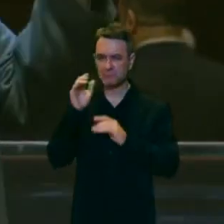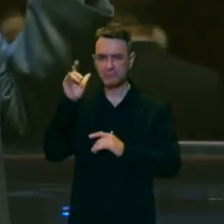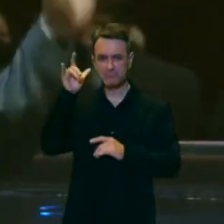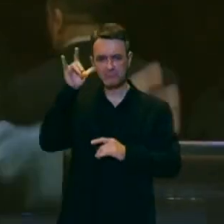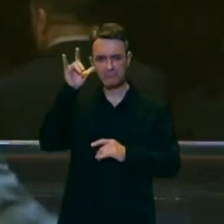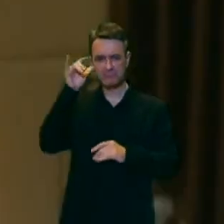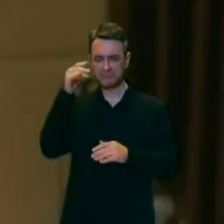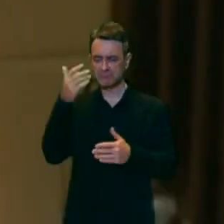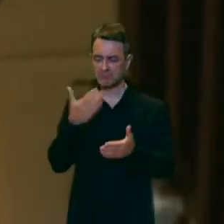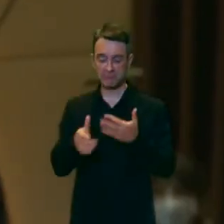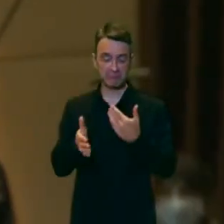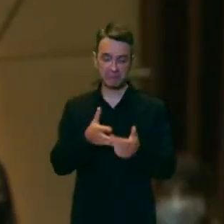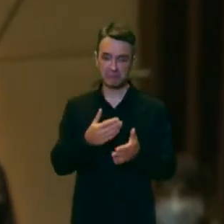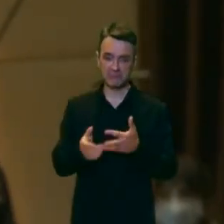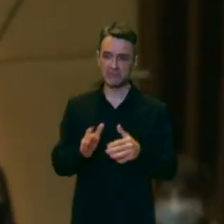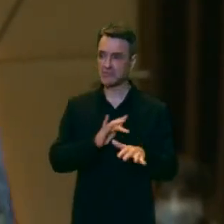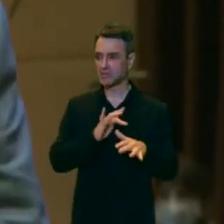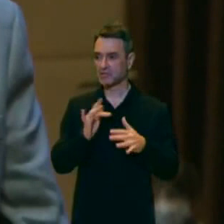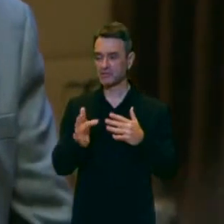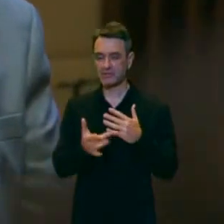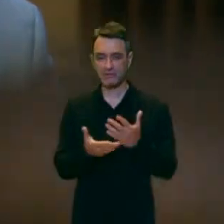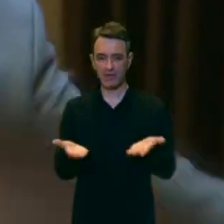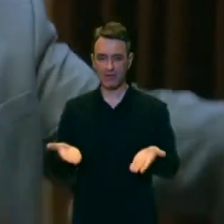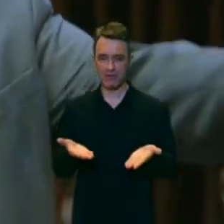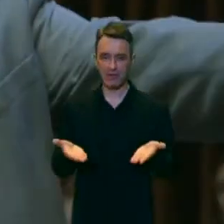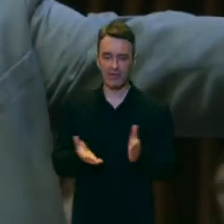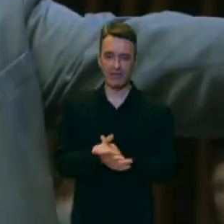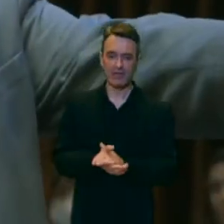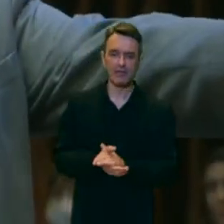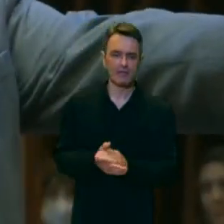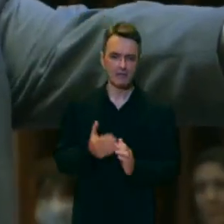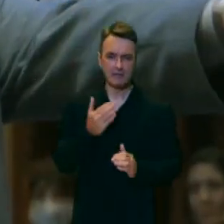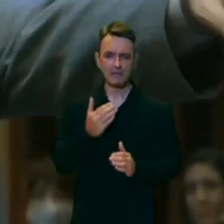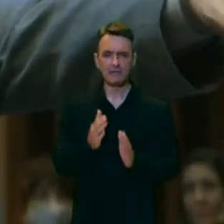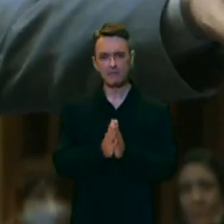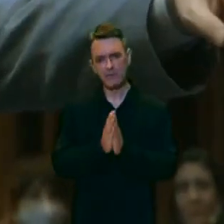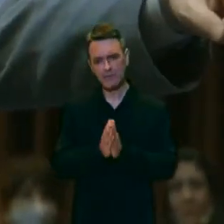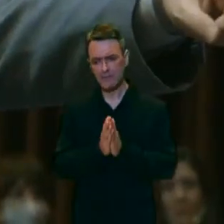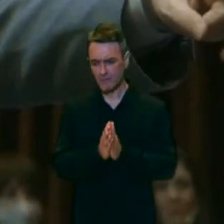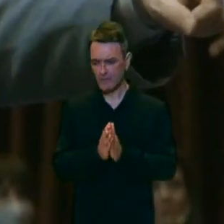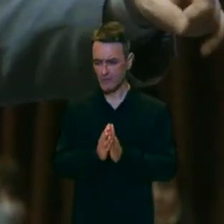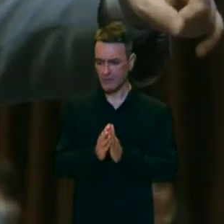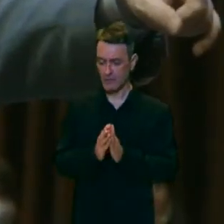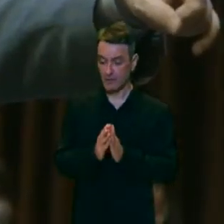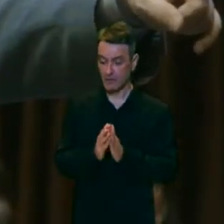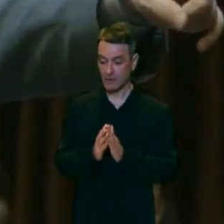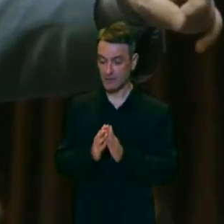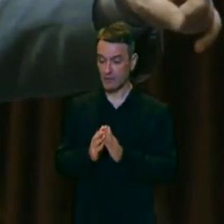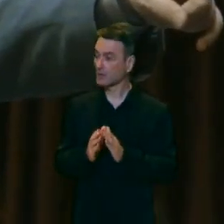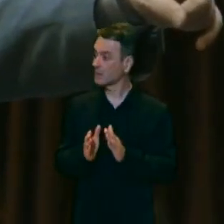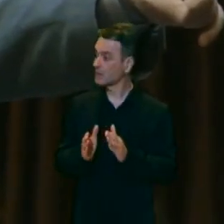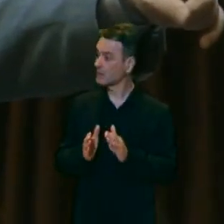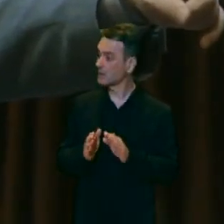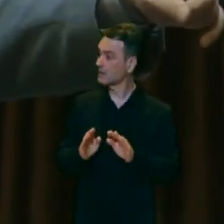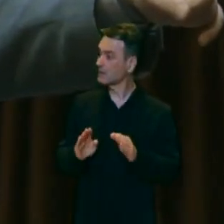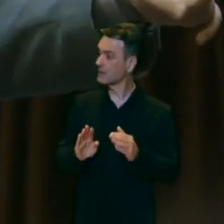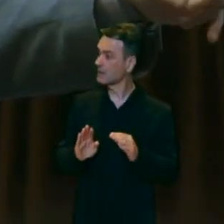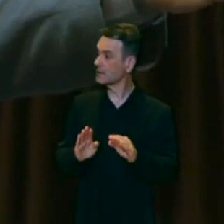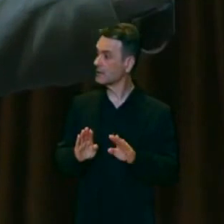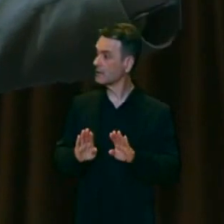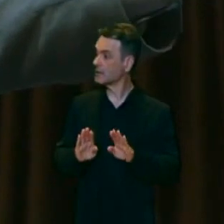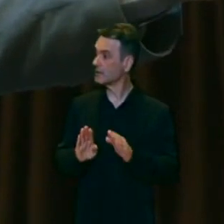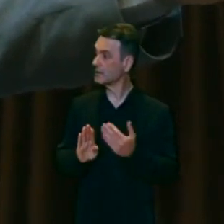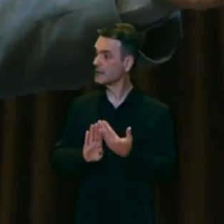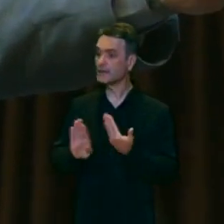Instagram, não sei qual mídia que você está, faz um favor para mim, ó, abre aqui esse caminho aqui para o pessoal que